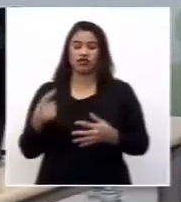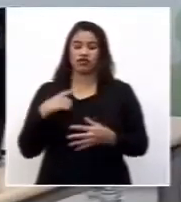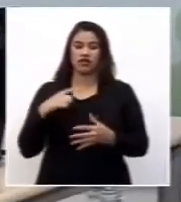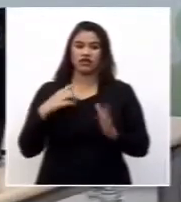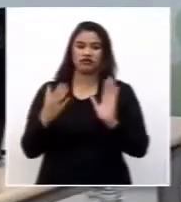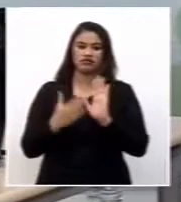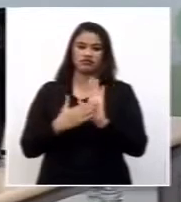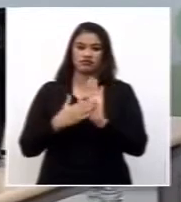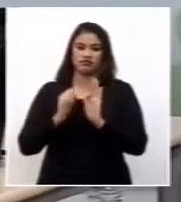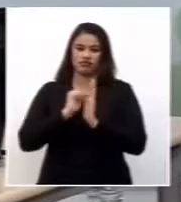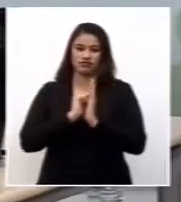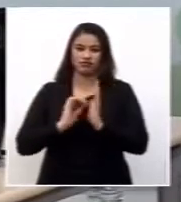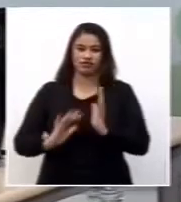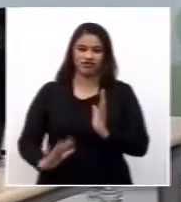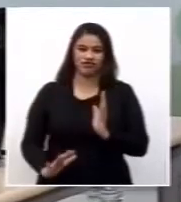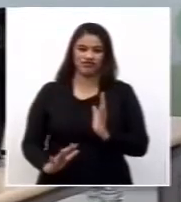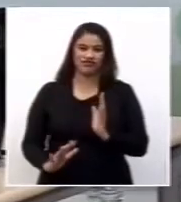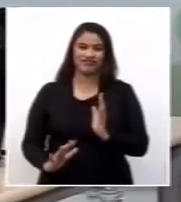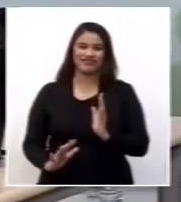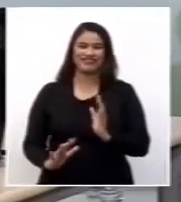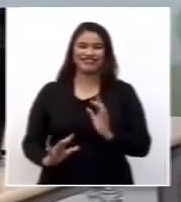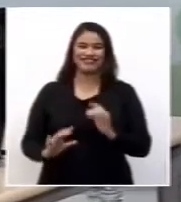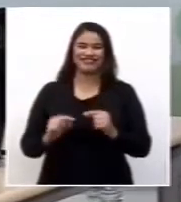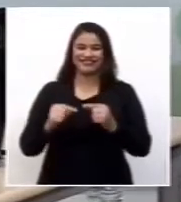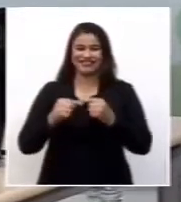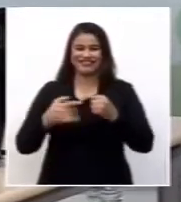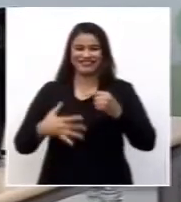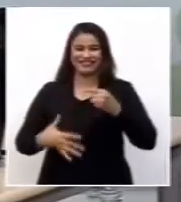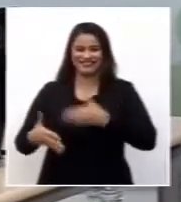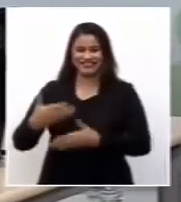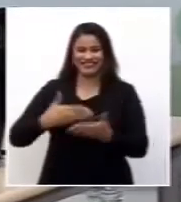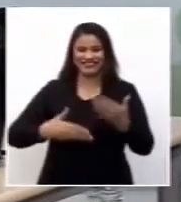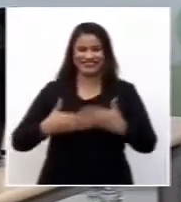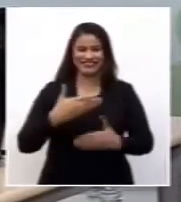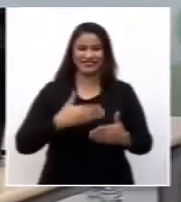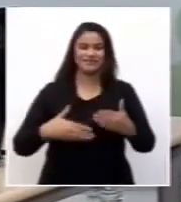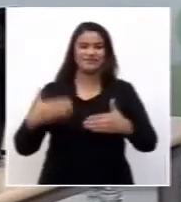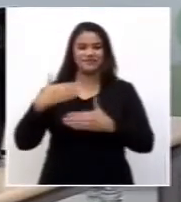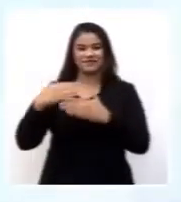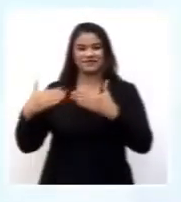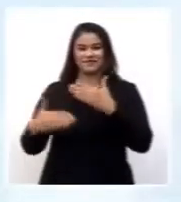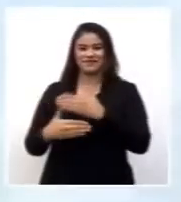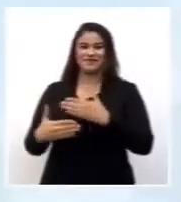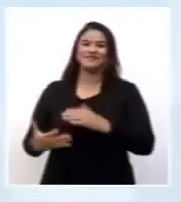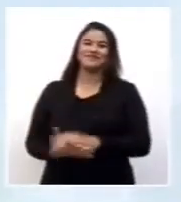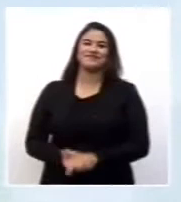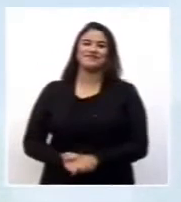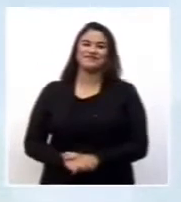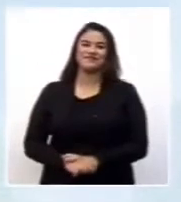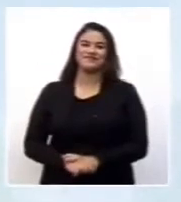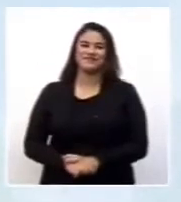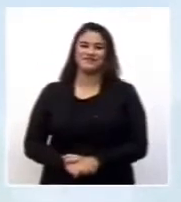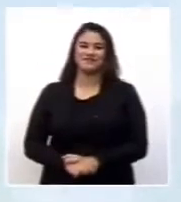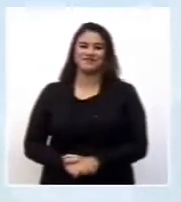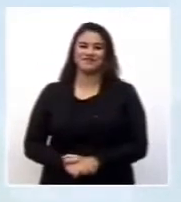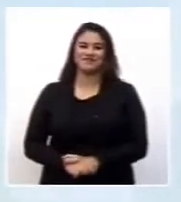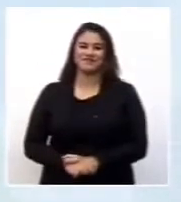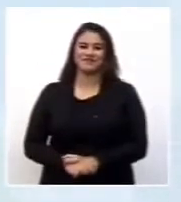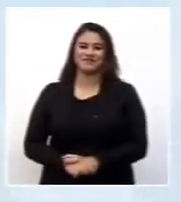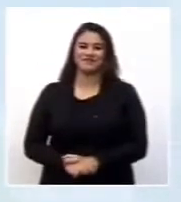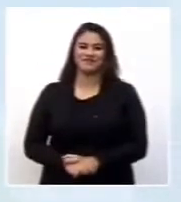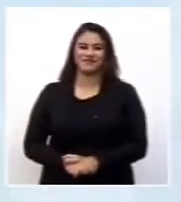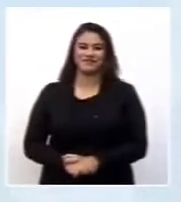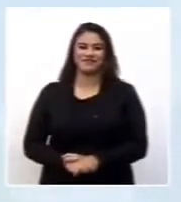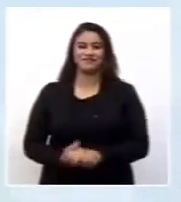uma atividade e assim os professores interagirem no chat. Por favor, questionamento na tela. Tá? Então, o seguinte questionamento